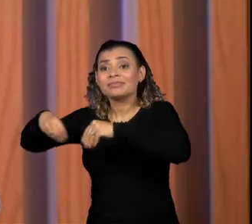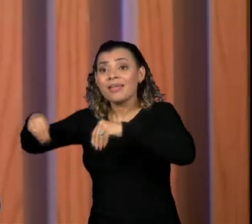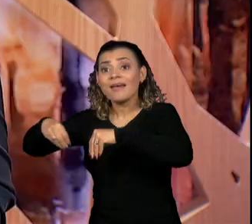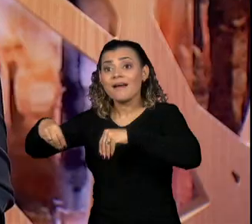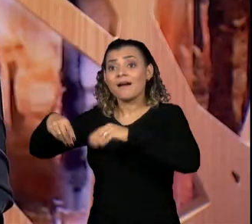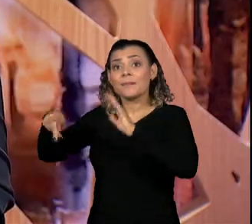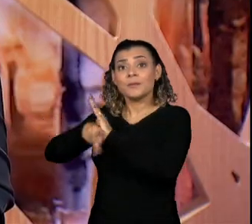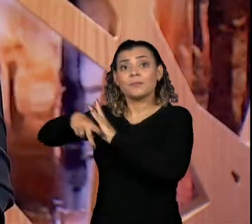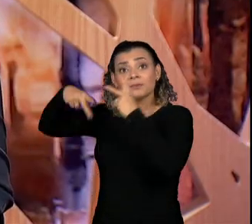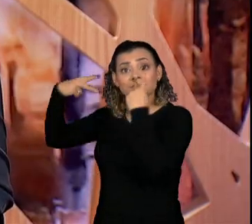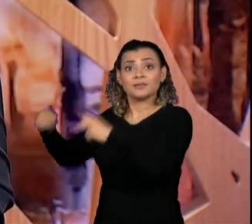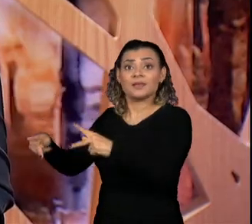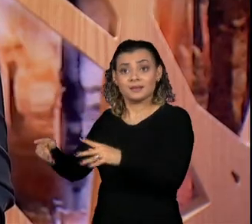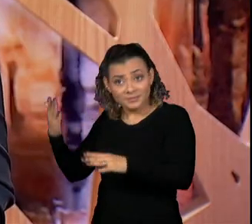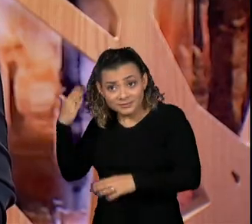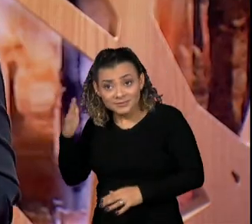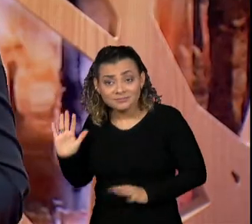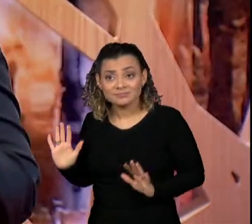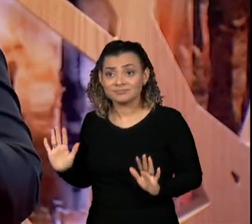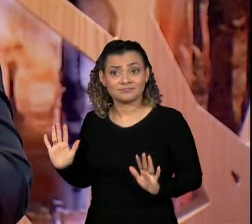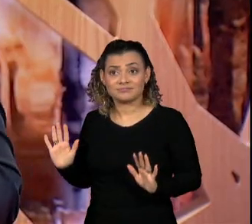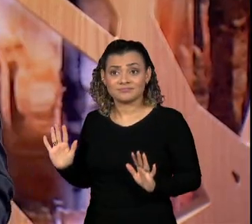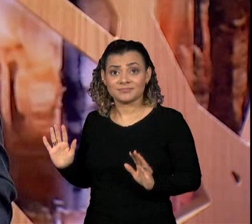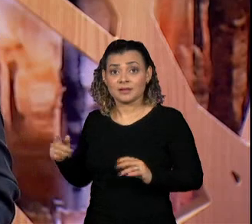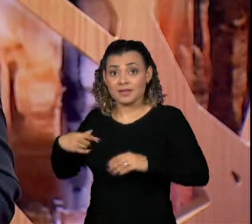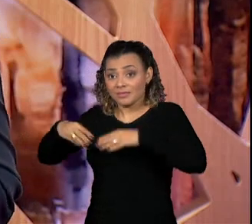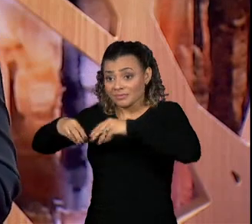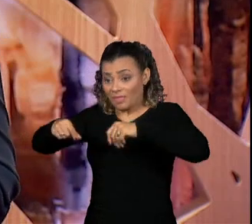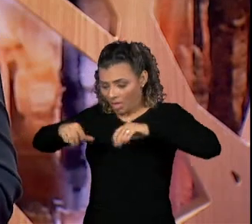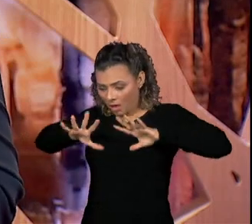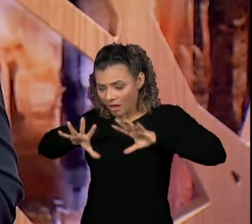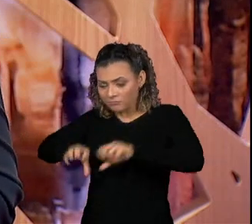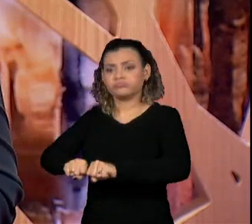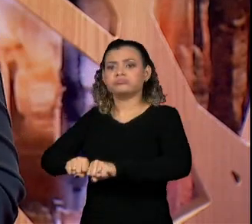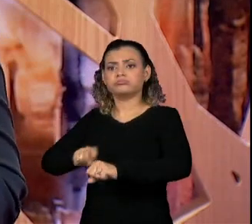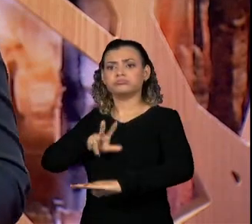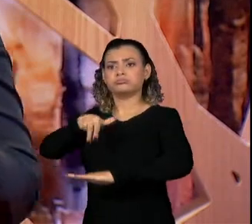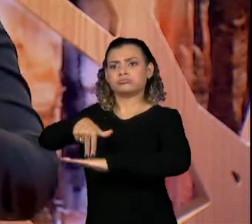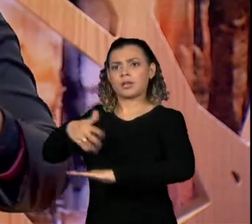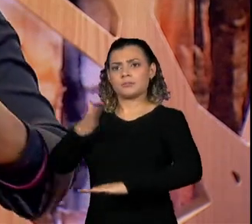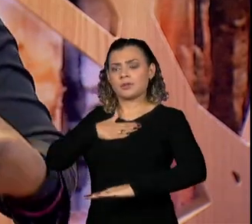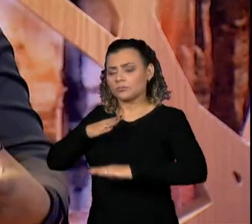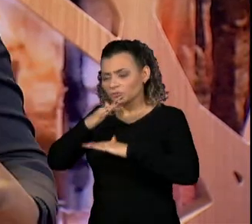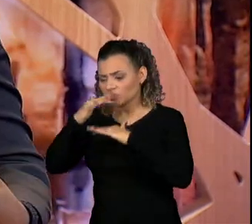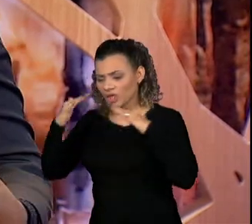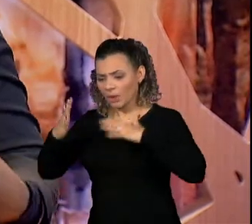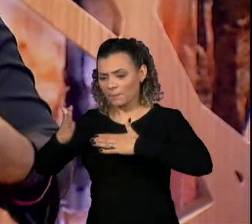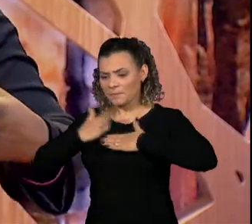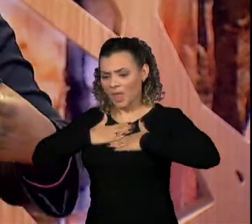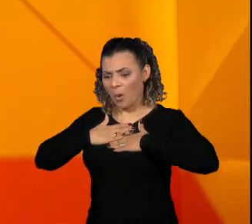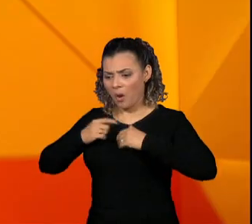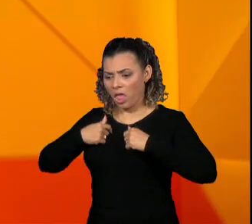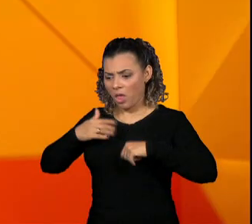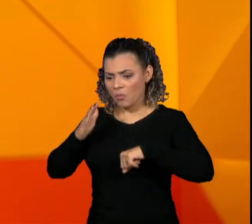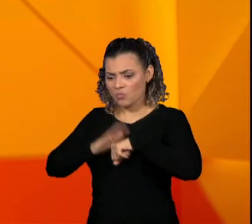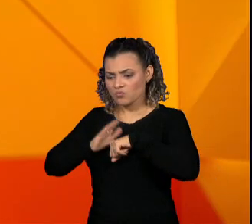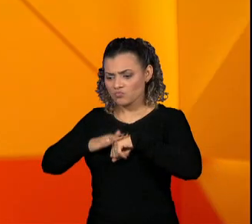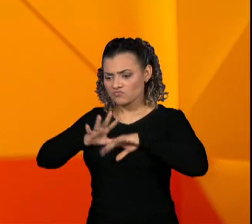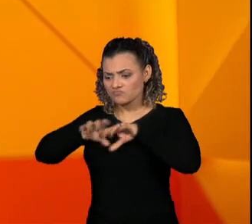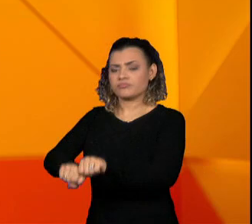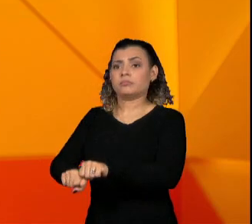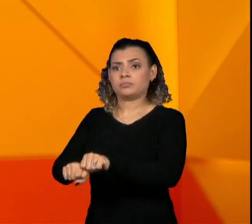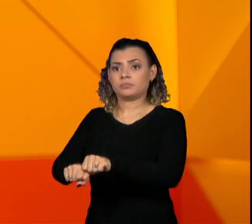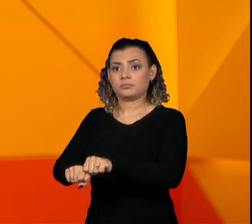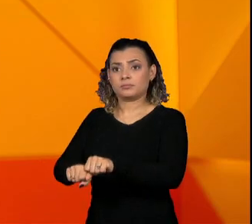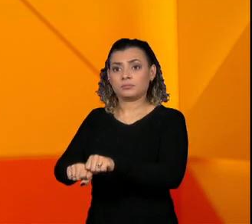duas coisas totalmente diferentes. É um lugar que você pertence, que você sente o cheiro, que é uma